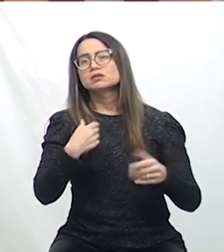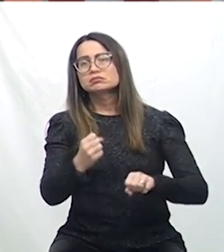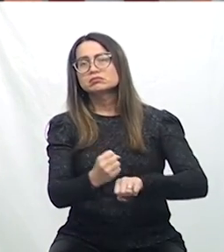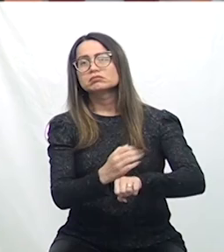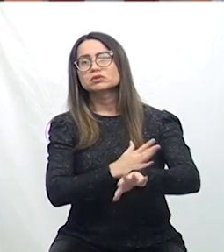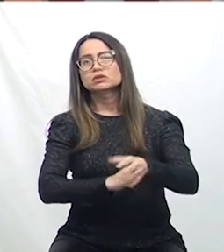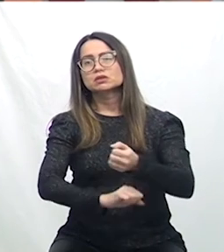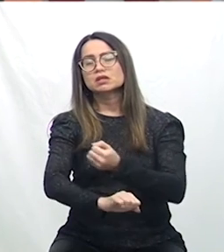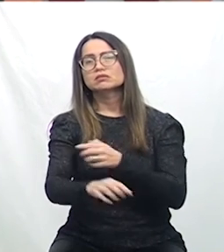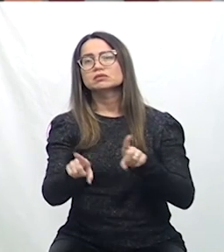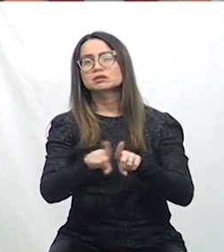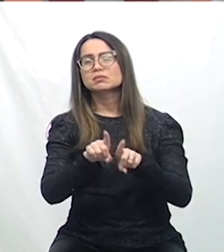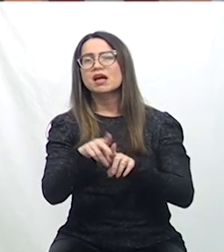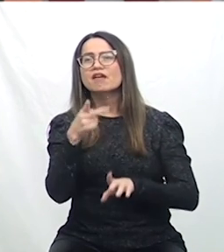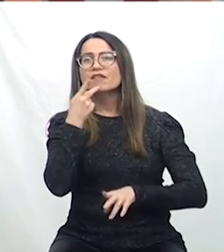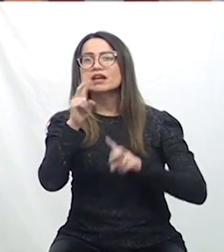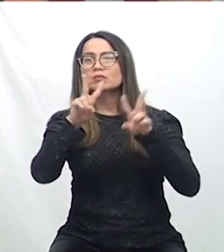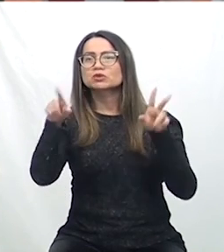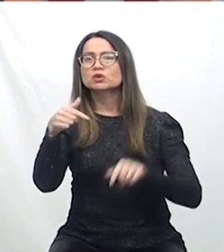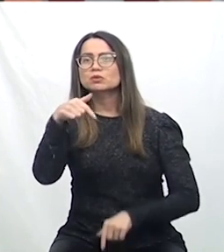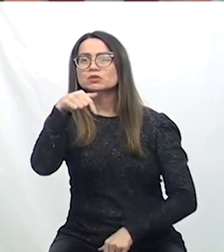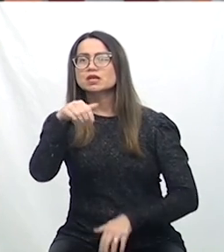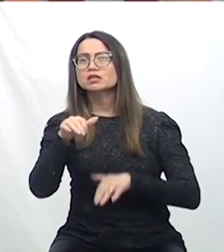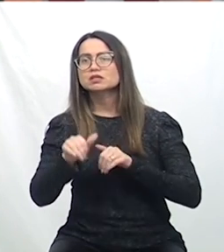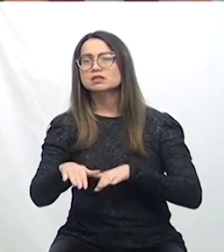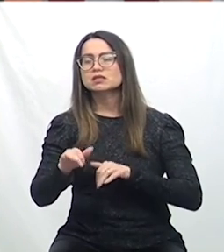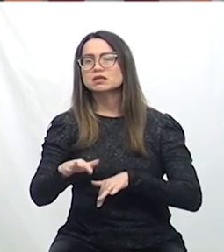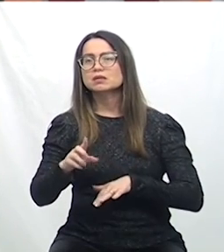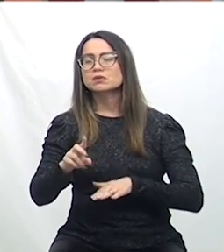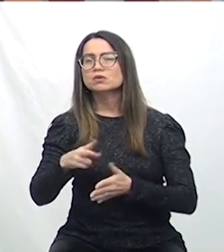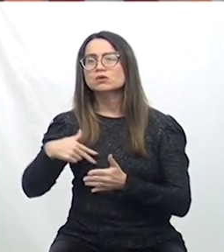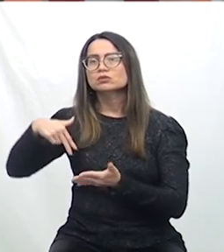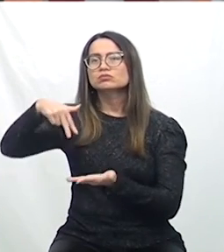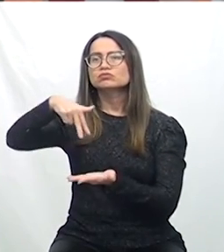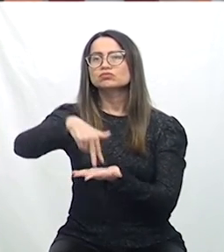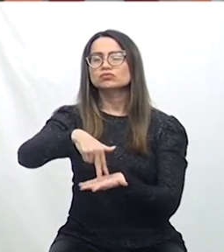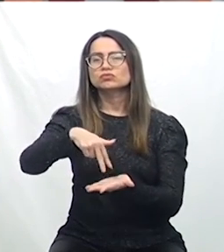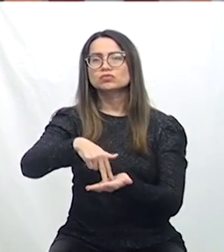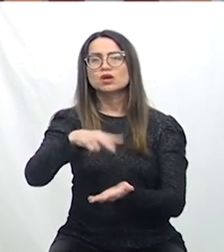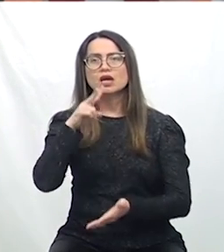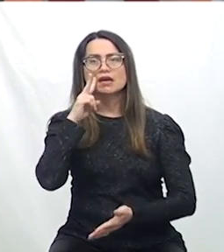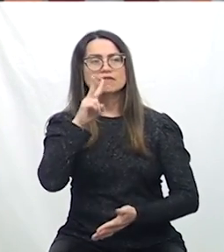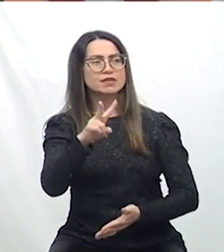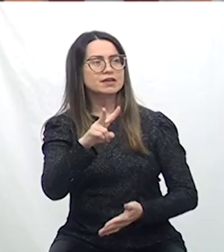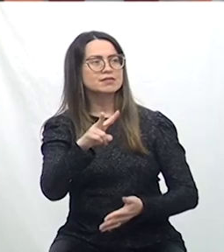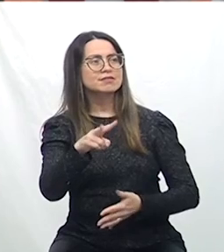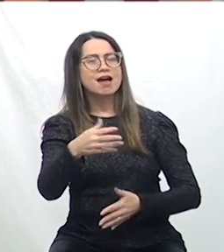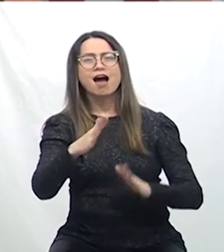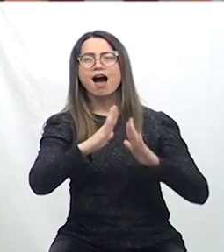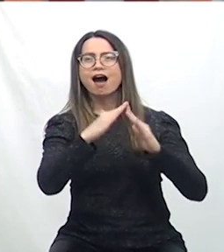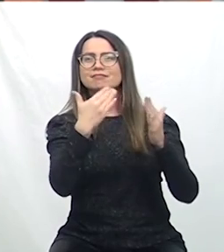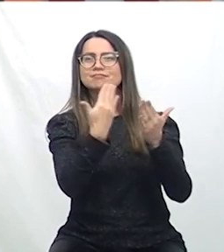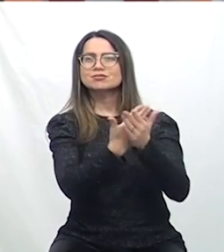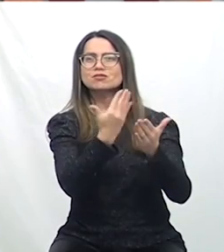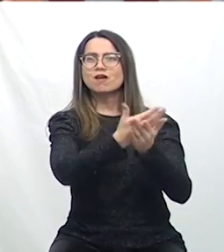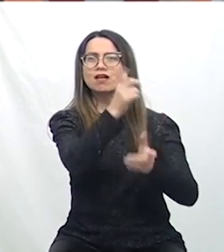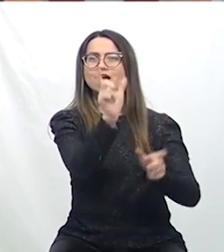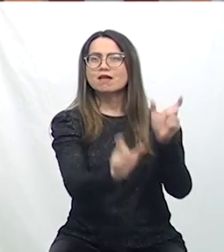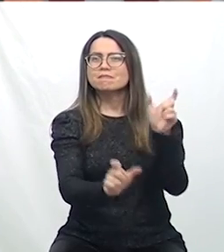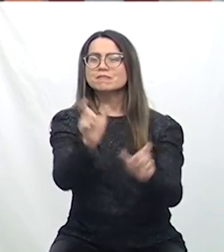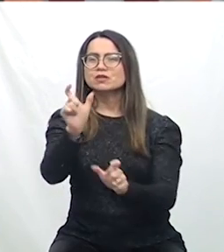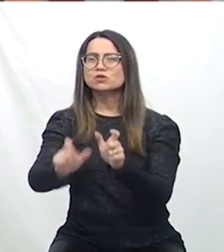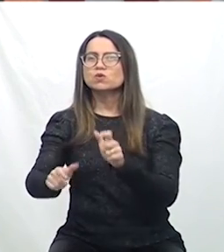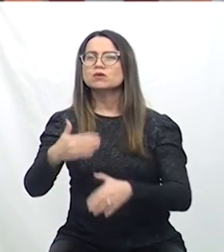aqui muito sobre o 7 de setembro, e quando eu cheguei no palco e acompanhando todas as escolas passando ali, as entidades, instituições